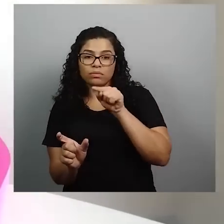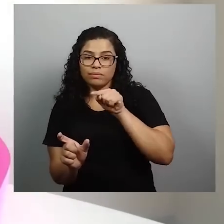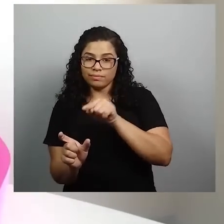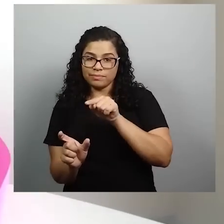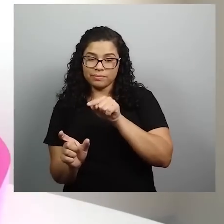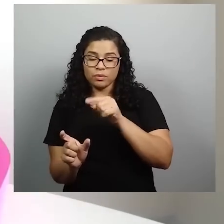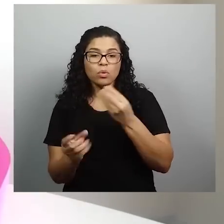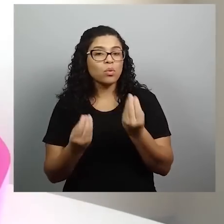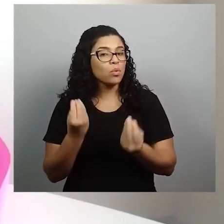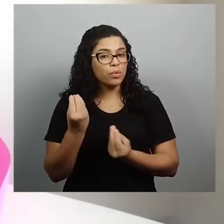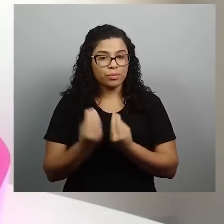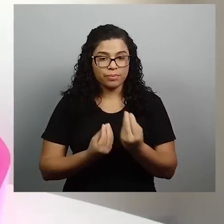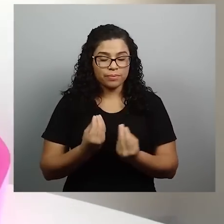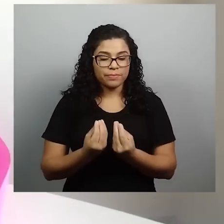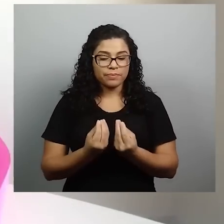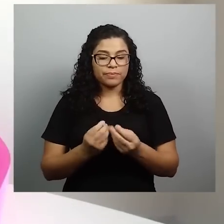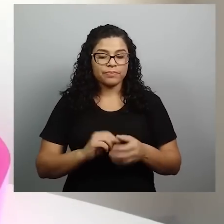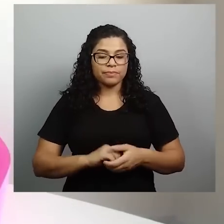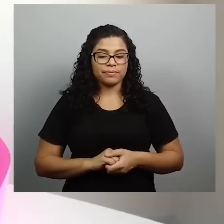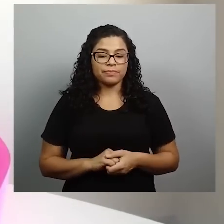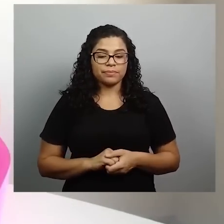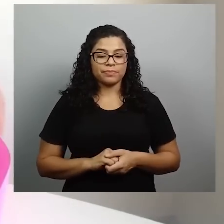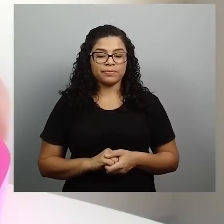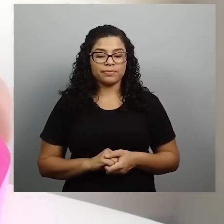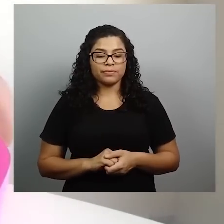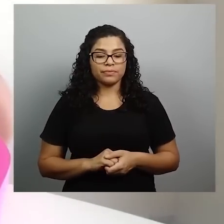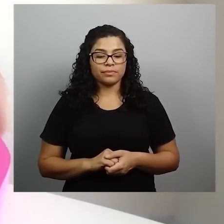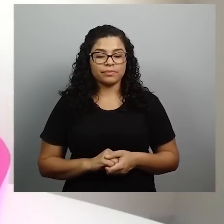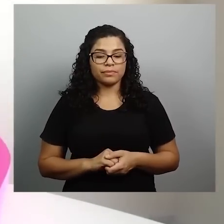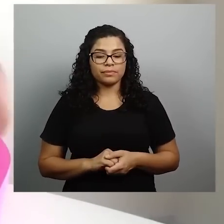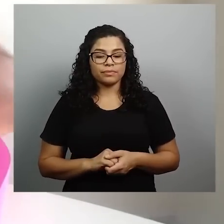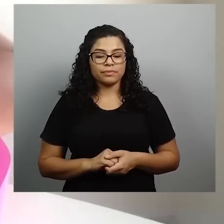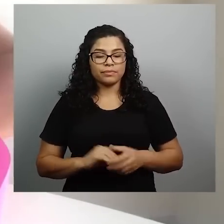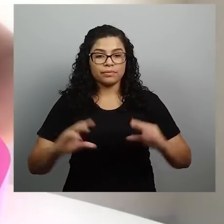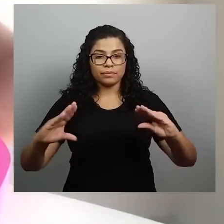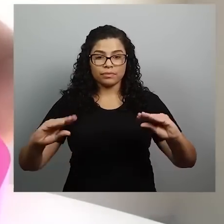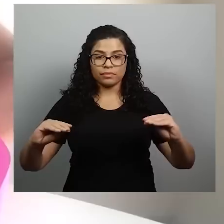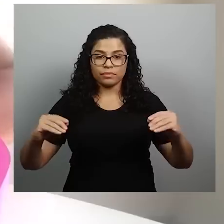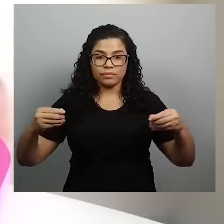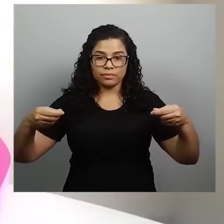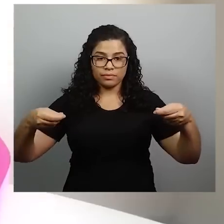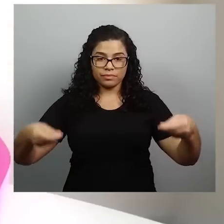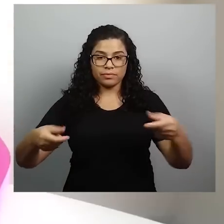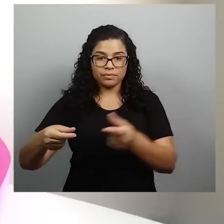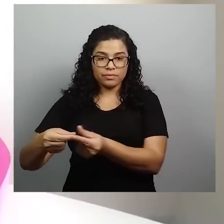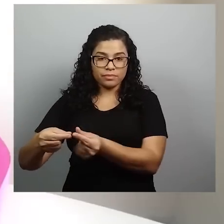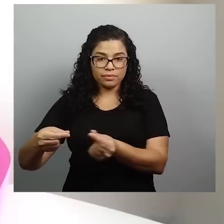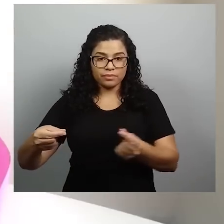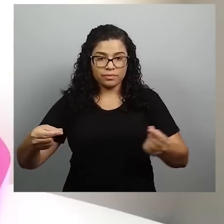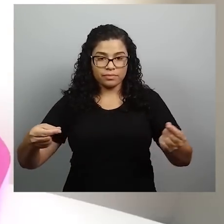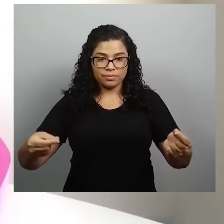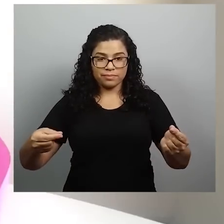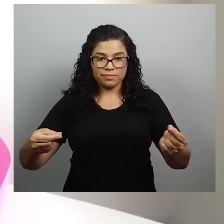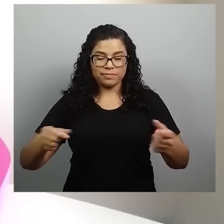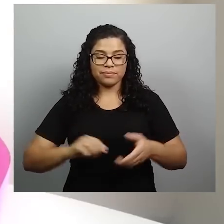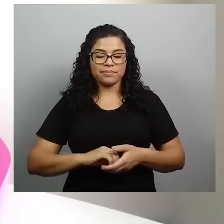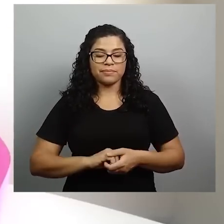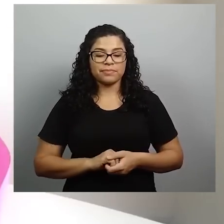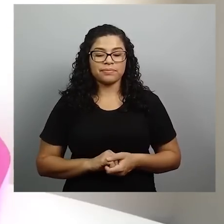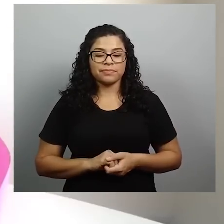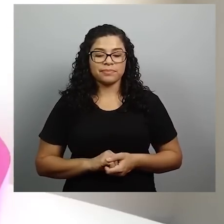esta parte que sobrou, você vai dobrar e dividi-la ao meio.